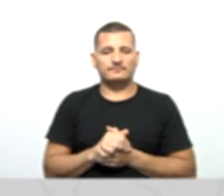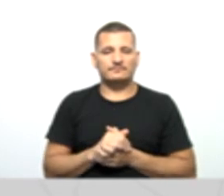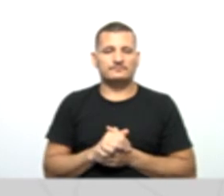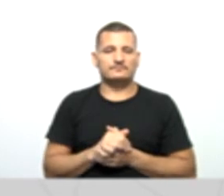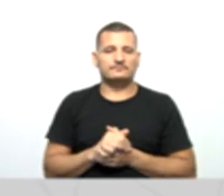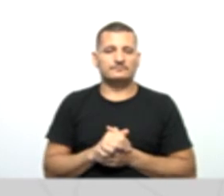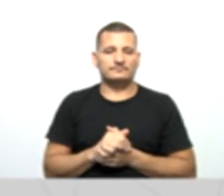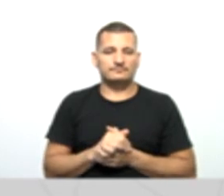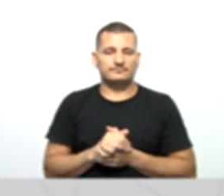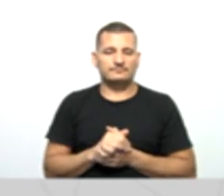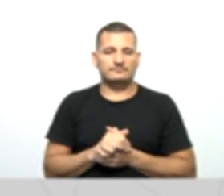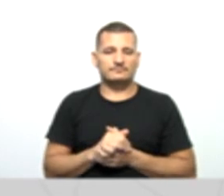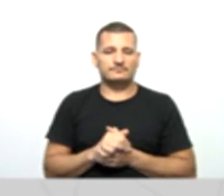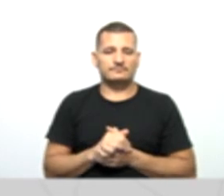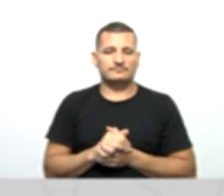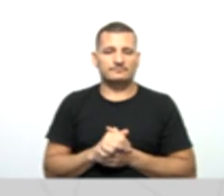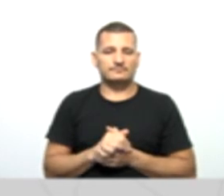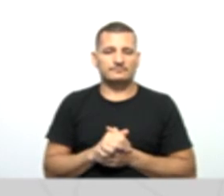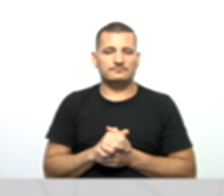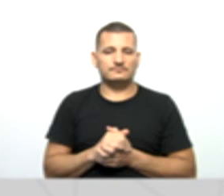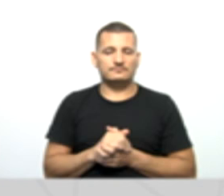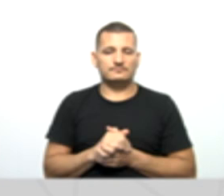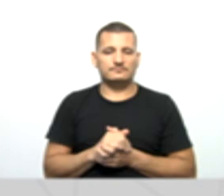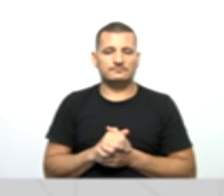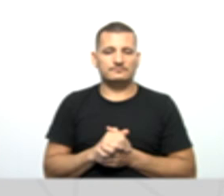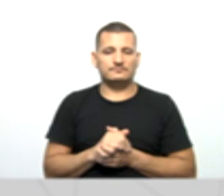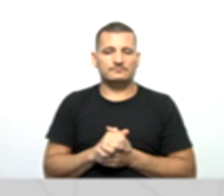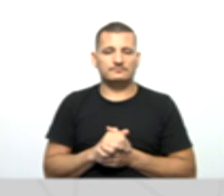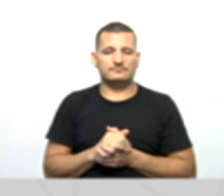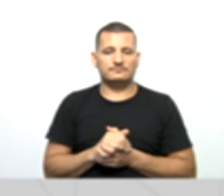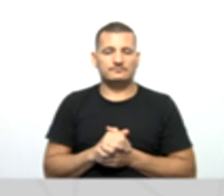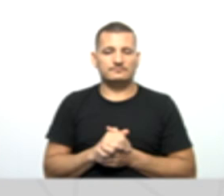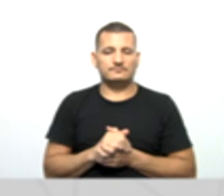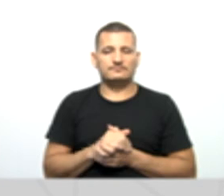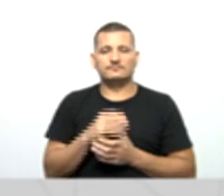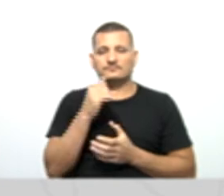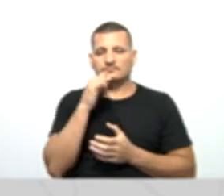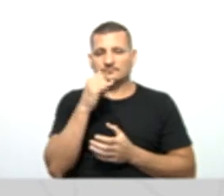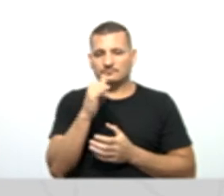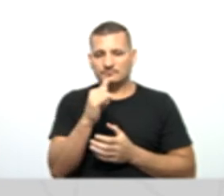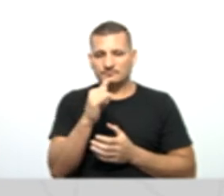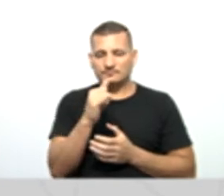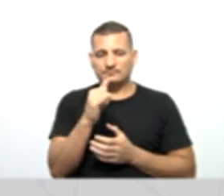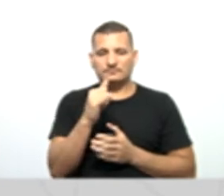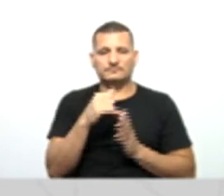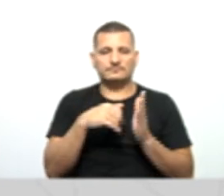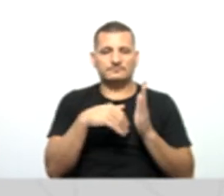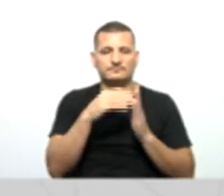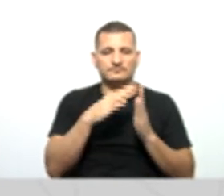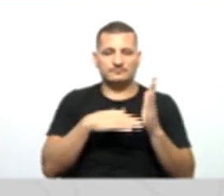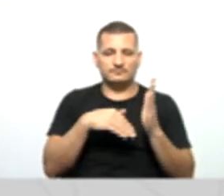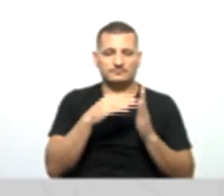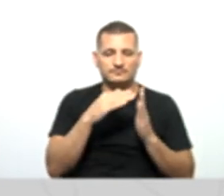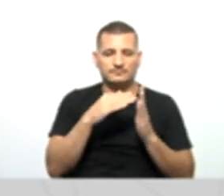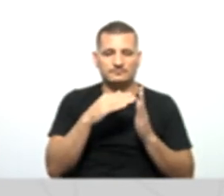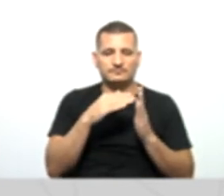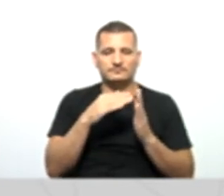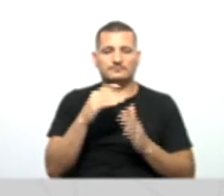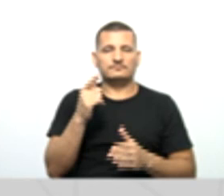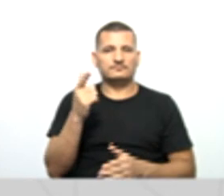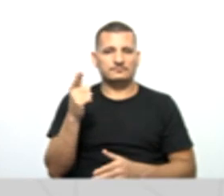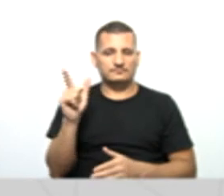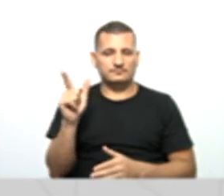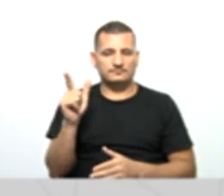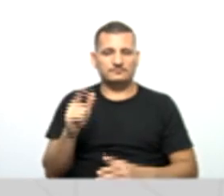estar trabalhando fora. Então, eu vou ter que escolher a alvenaria, pisos e azulejos, se for o caso, toda a parte hidráulica, elétrica,